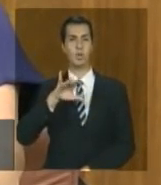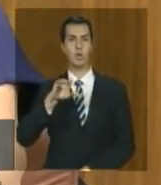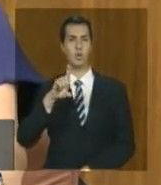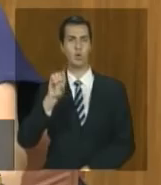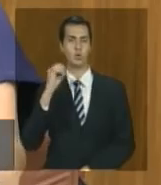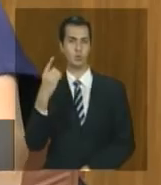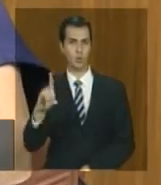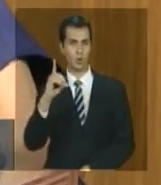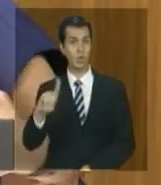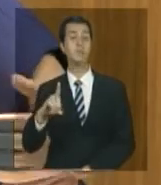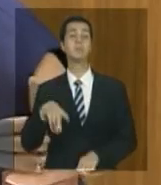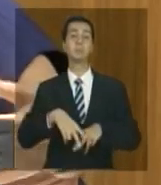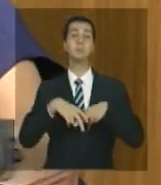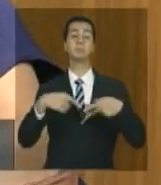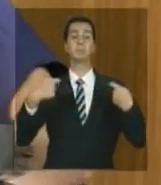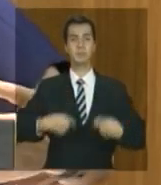para